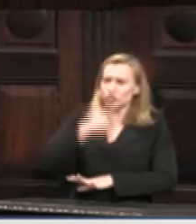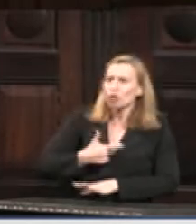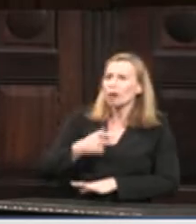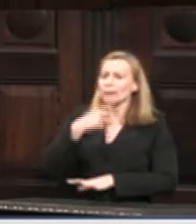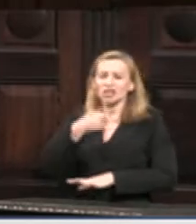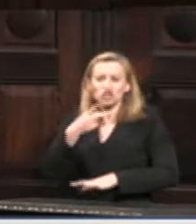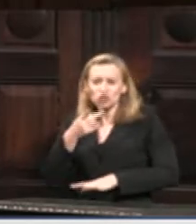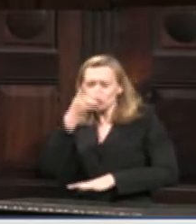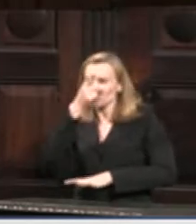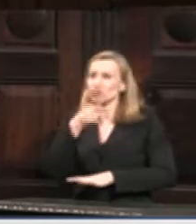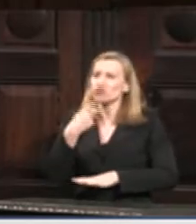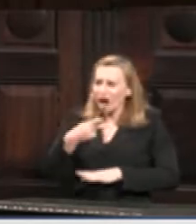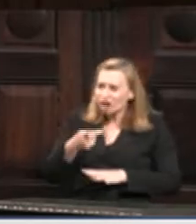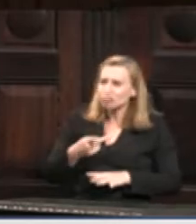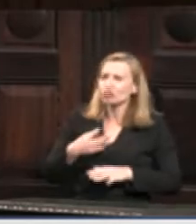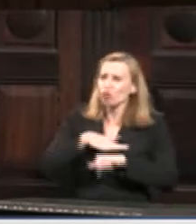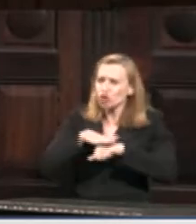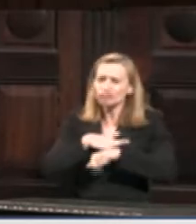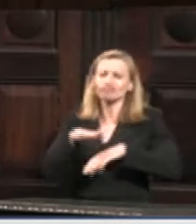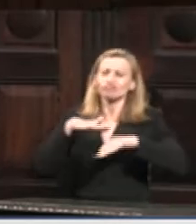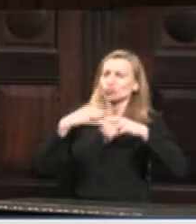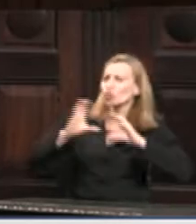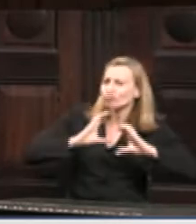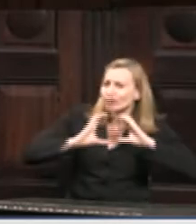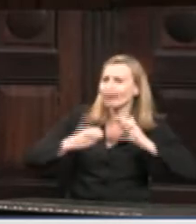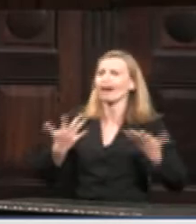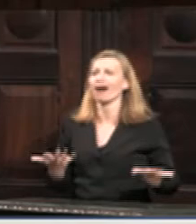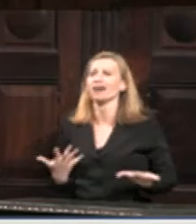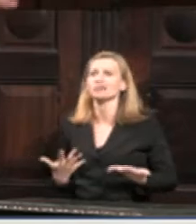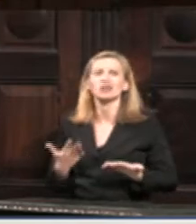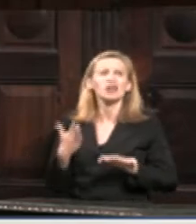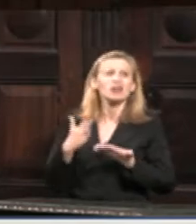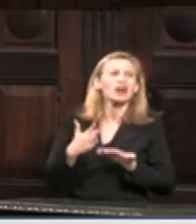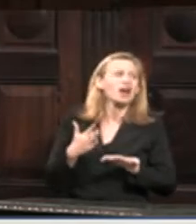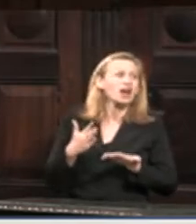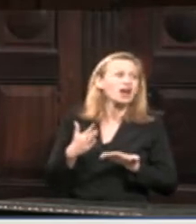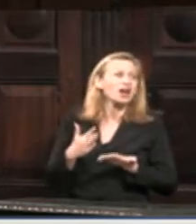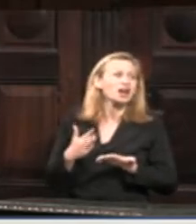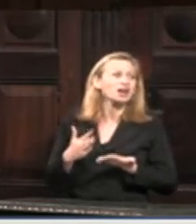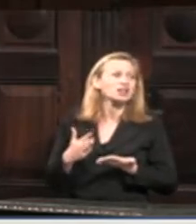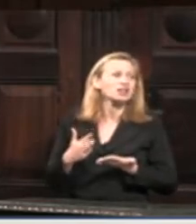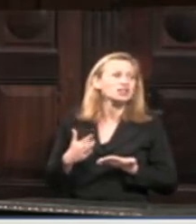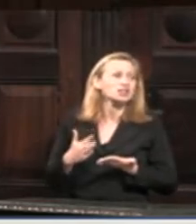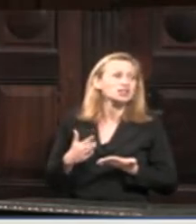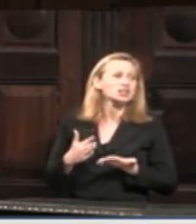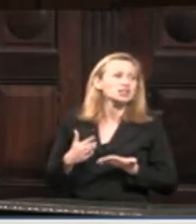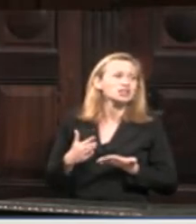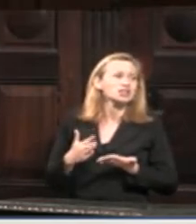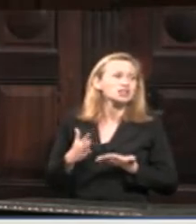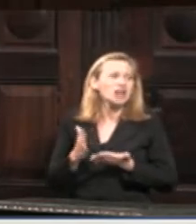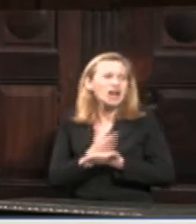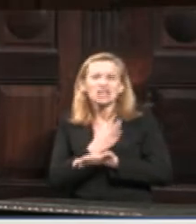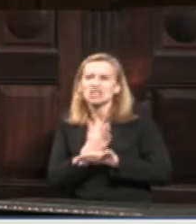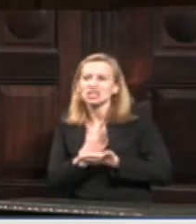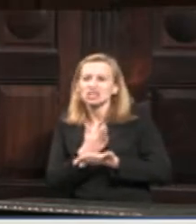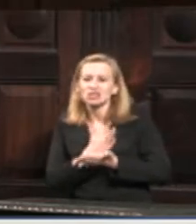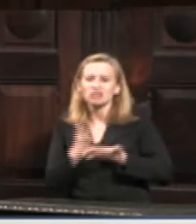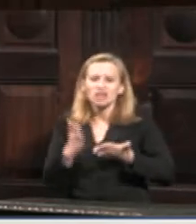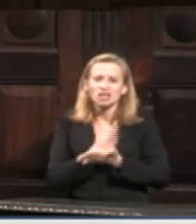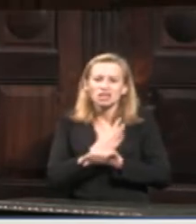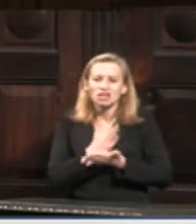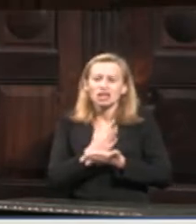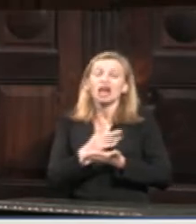diálogo, né? Talvez quem tenha tido mais relacionamento comigo aqui da bancada do PSOL foi o deputado Marcelo